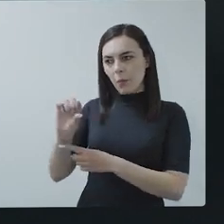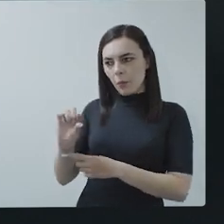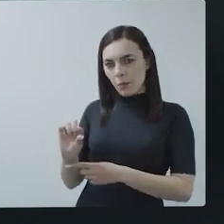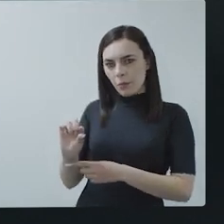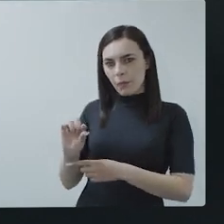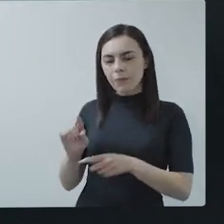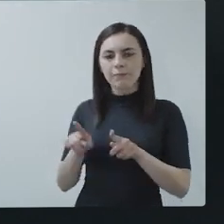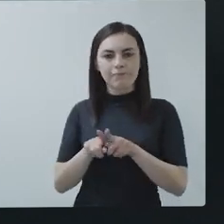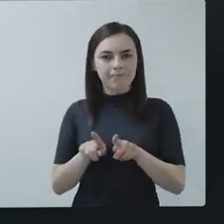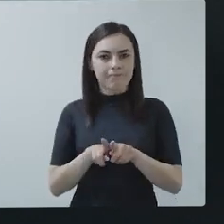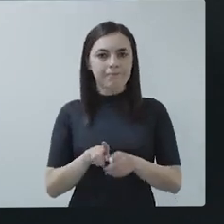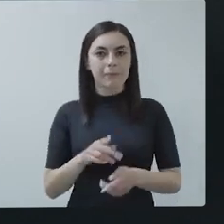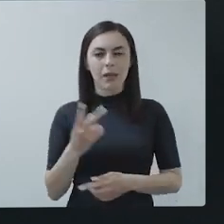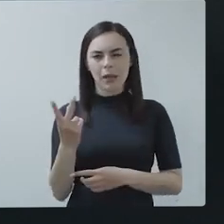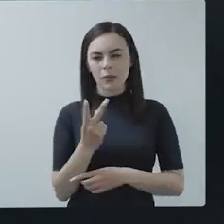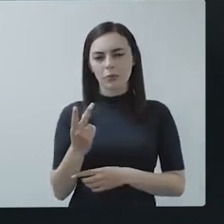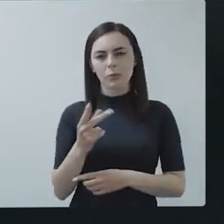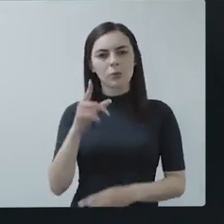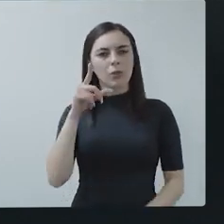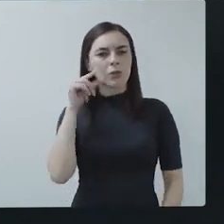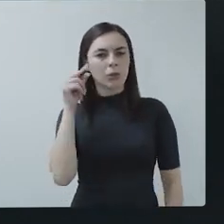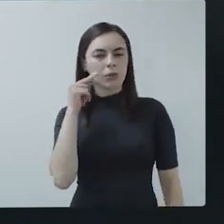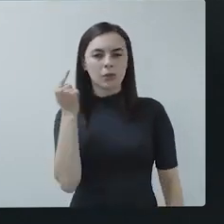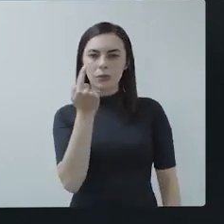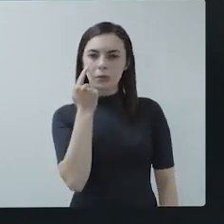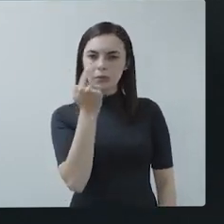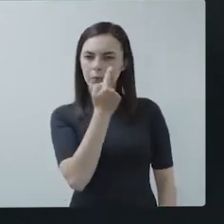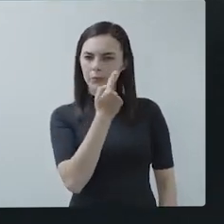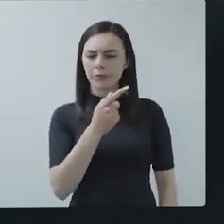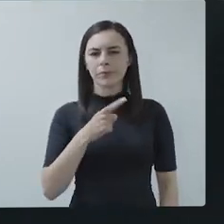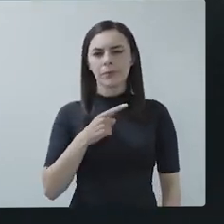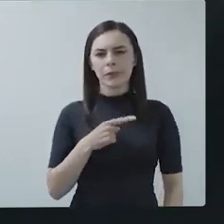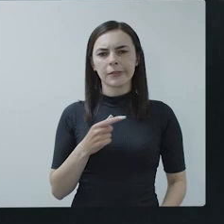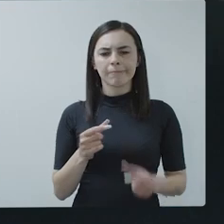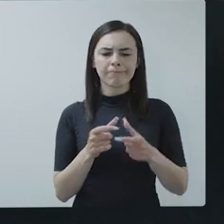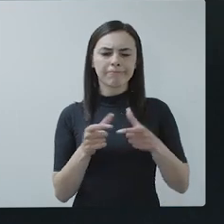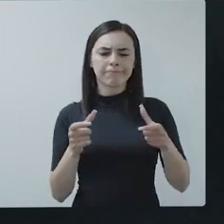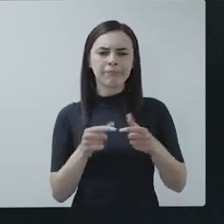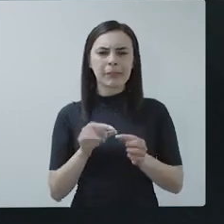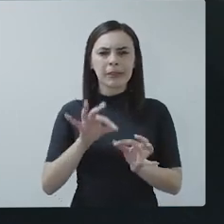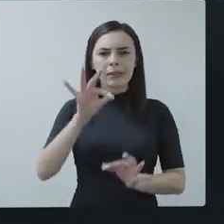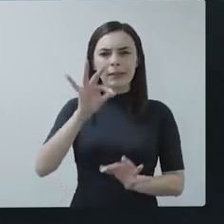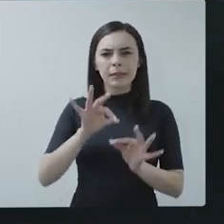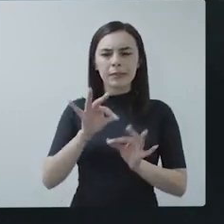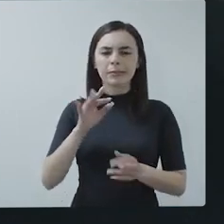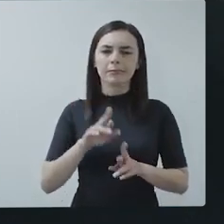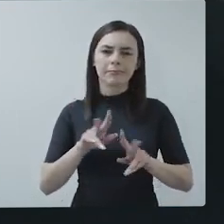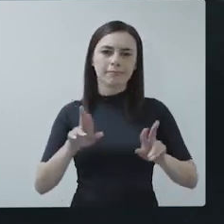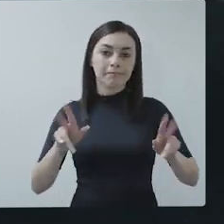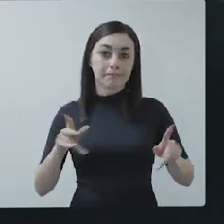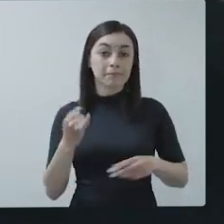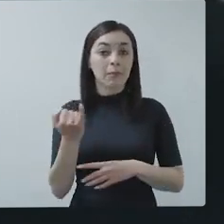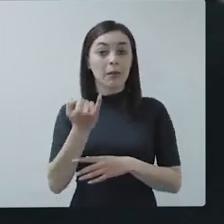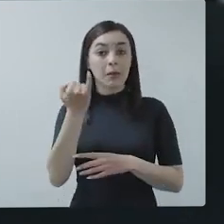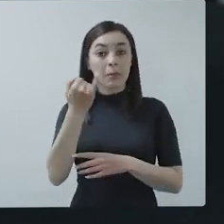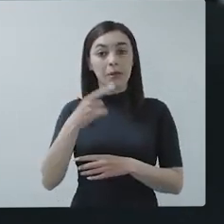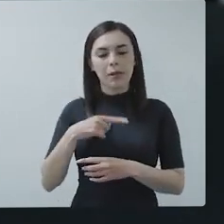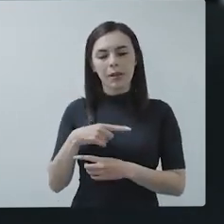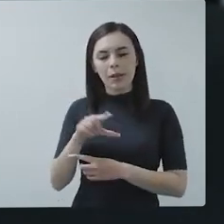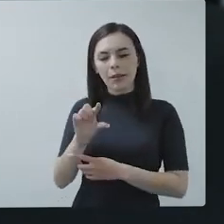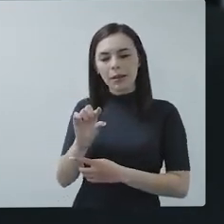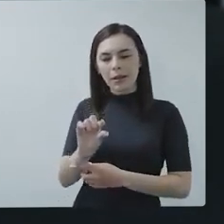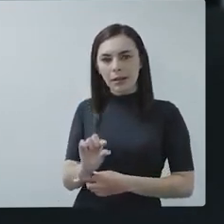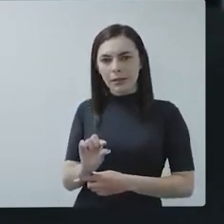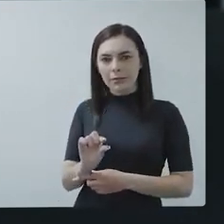Essa também tem o olho de gato. Mas existem vários tamanhos de bola. Mas as bolinhas de gude têm que ser bem pequenininhas